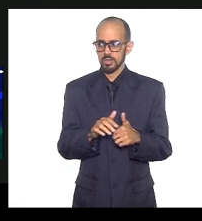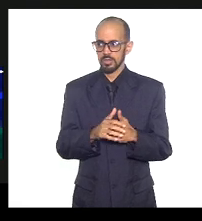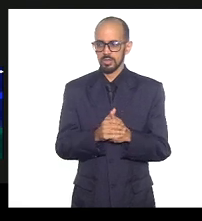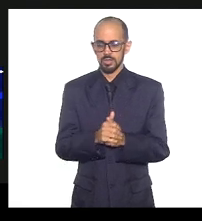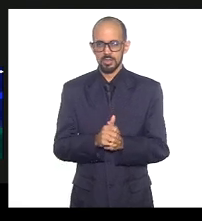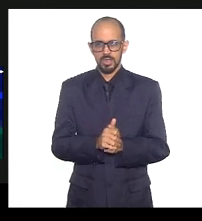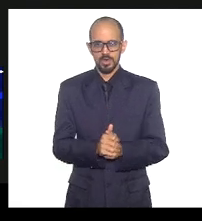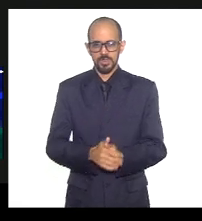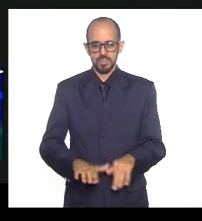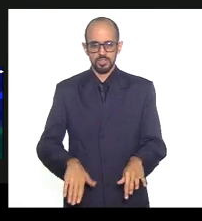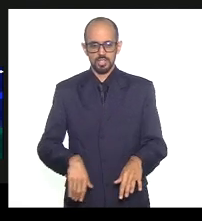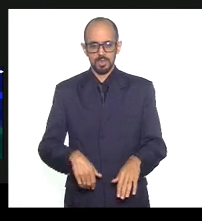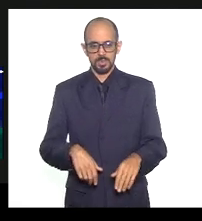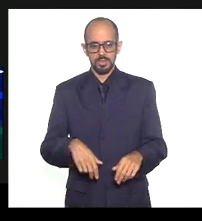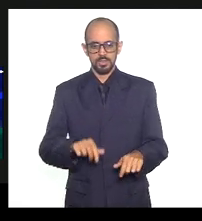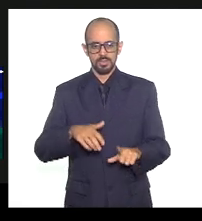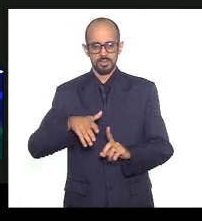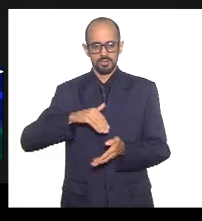que estão sendo